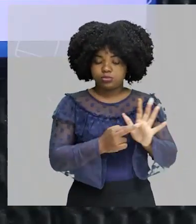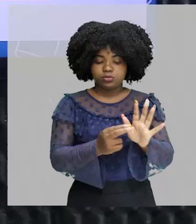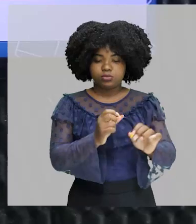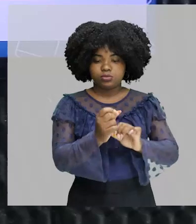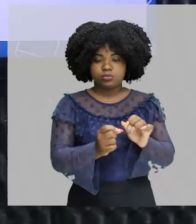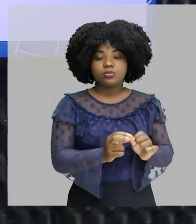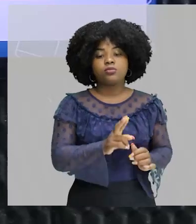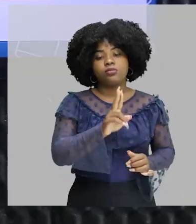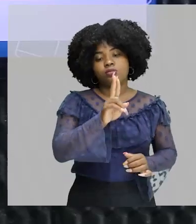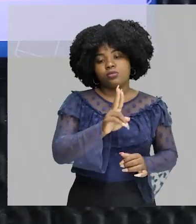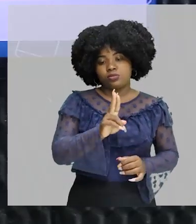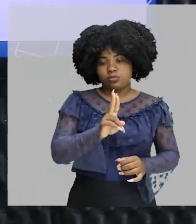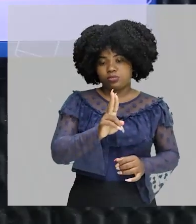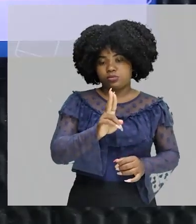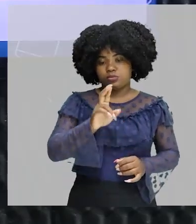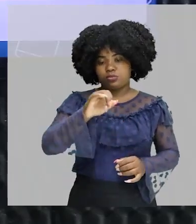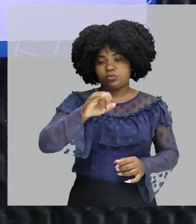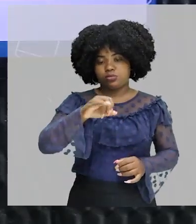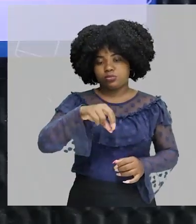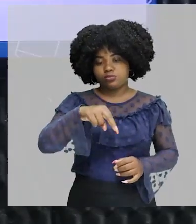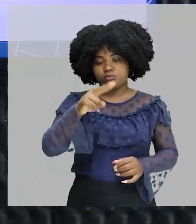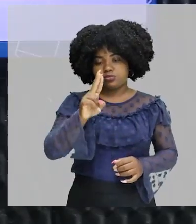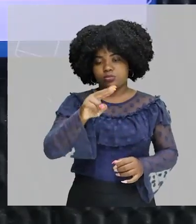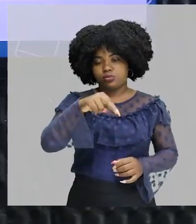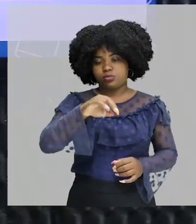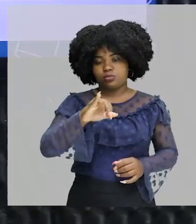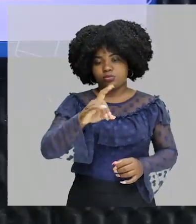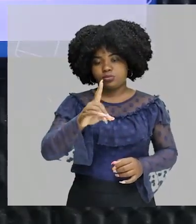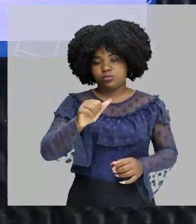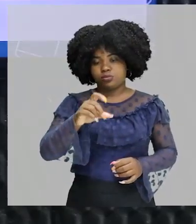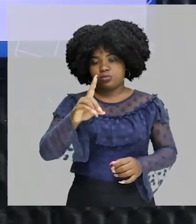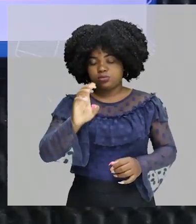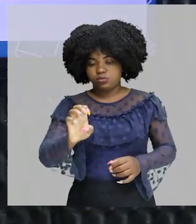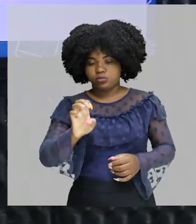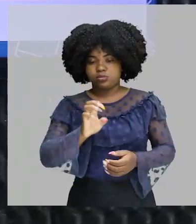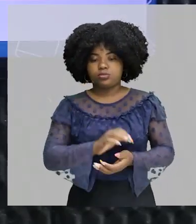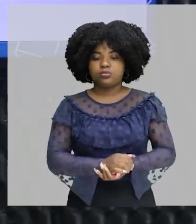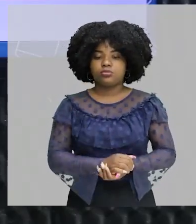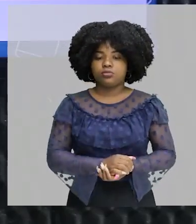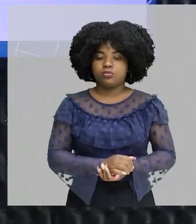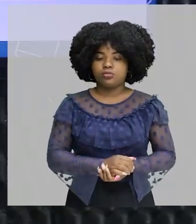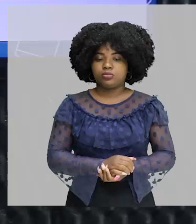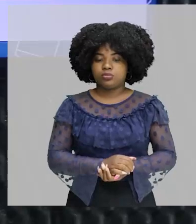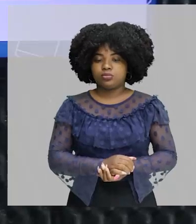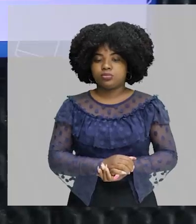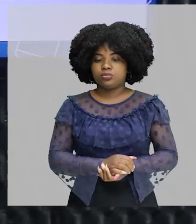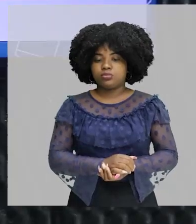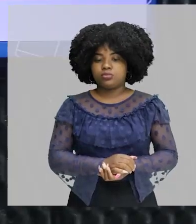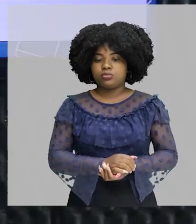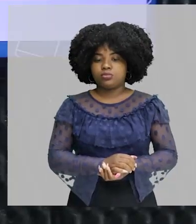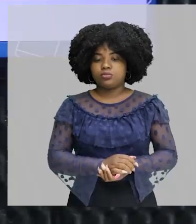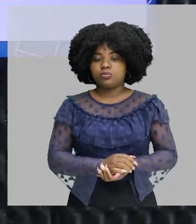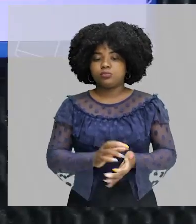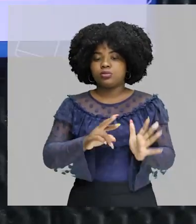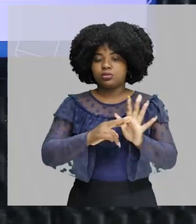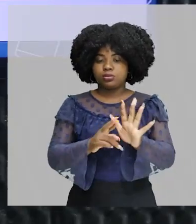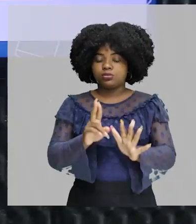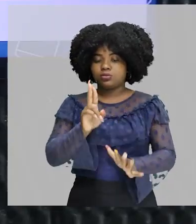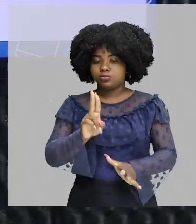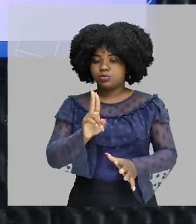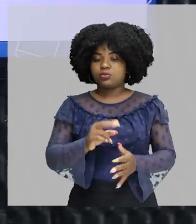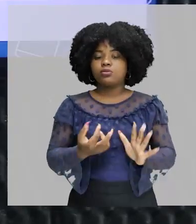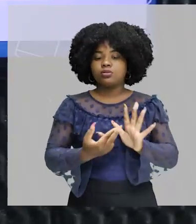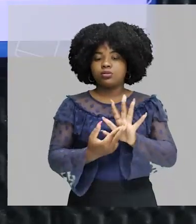unidade de massa atômica, U, certo? Então, a unidade de massa atômica, U, vai corresponder a